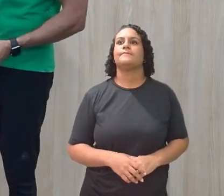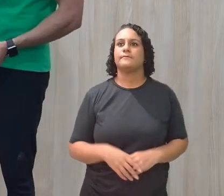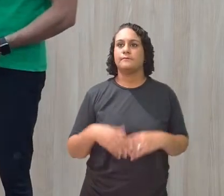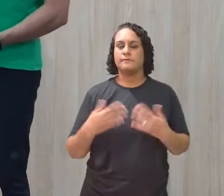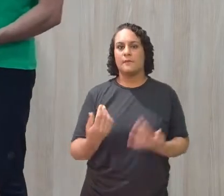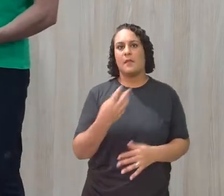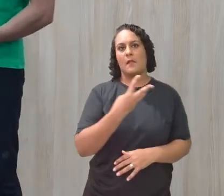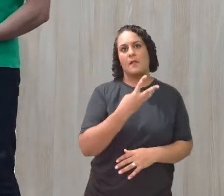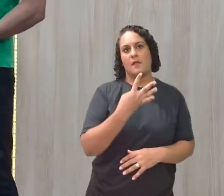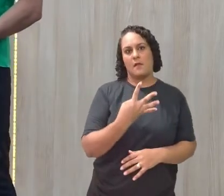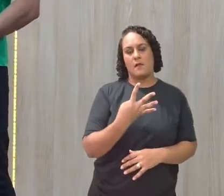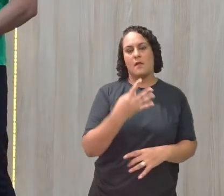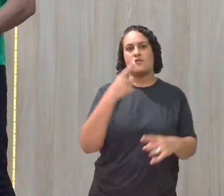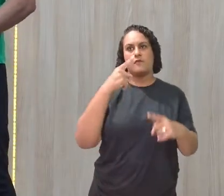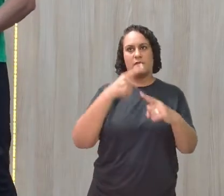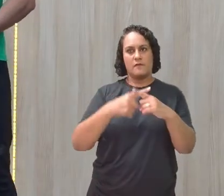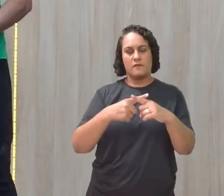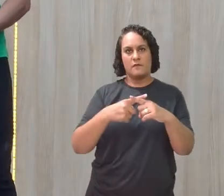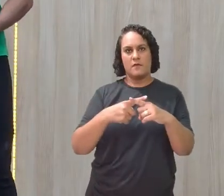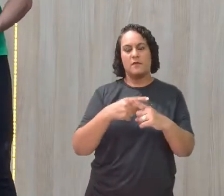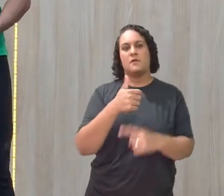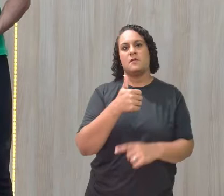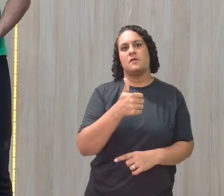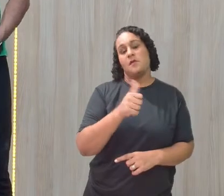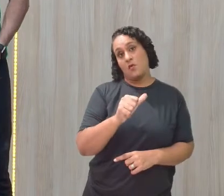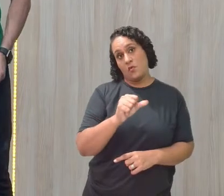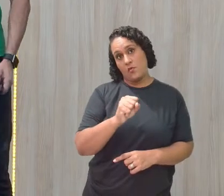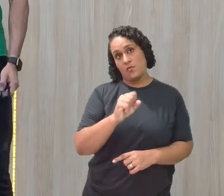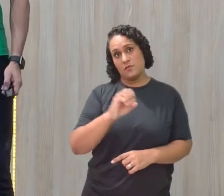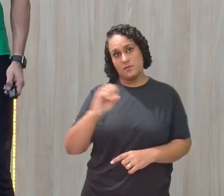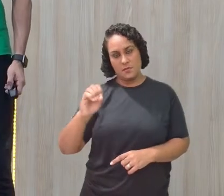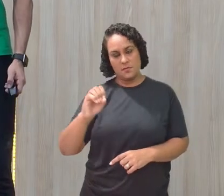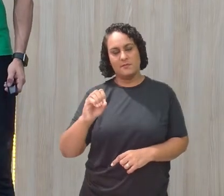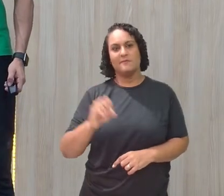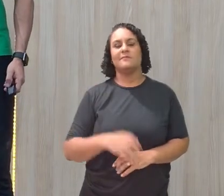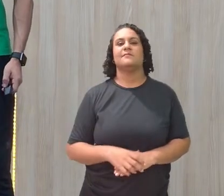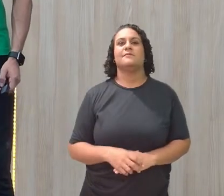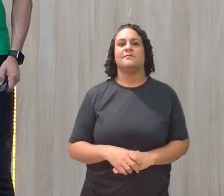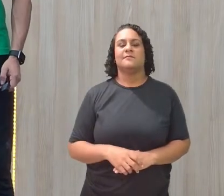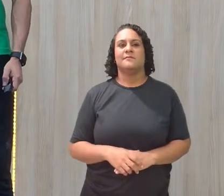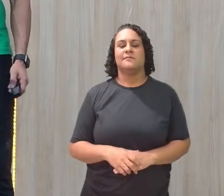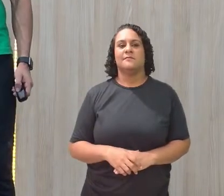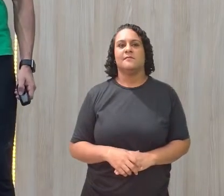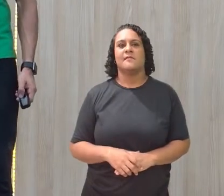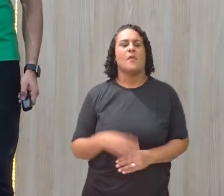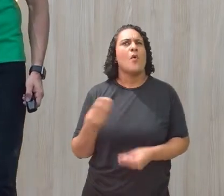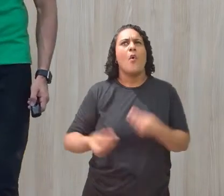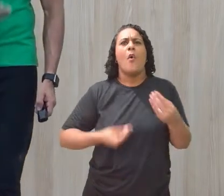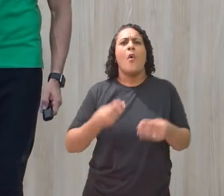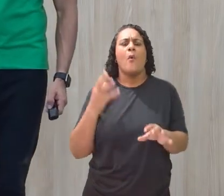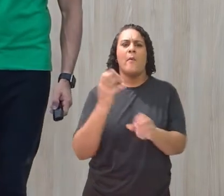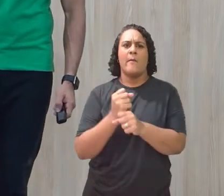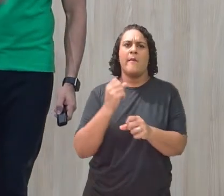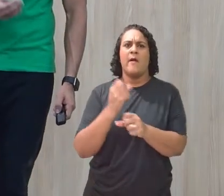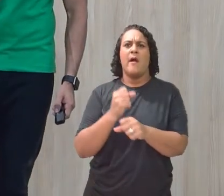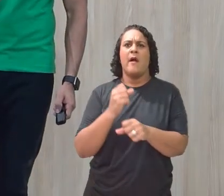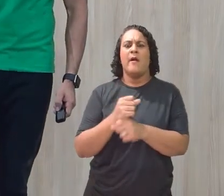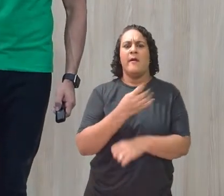calcular aí, ó, 34% vezes 800. Mas como é que eu vou calcular aí